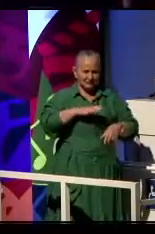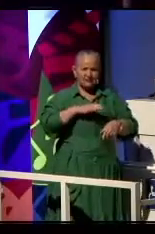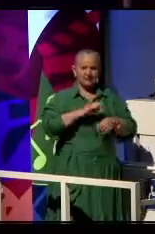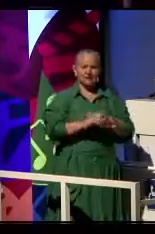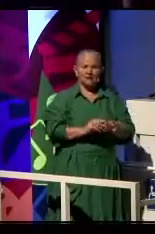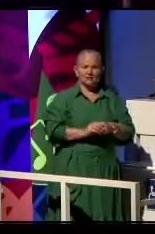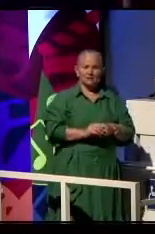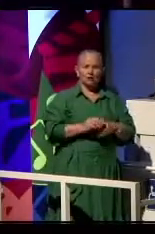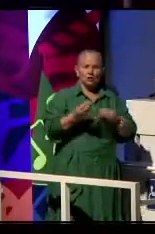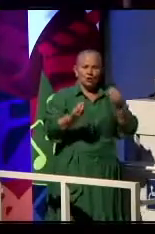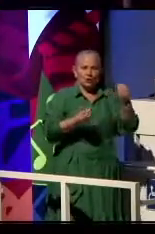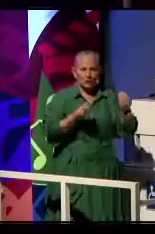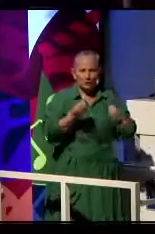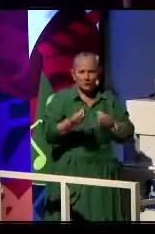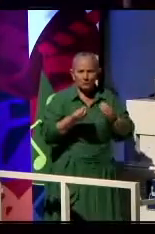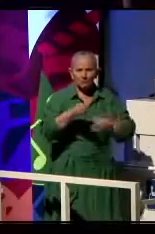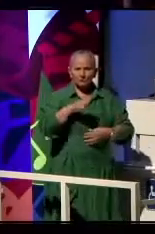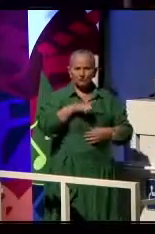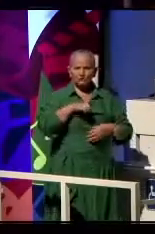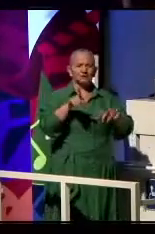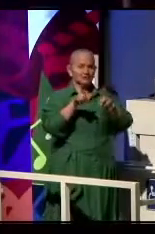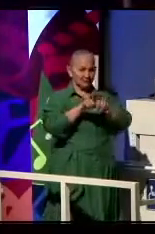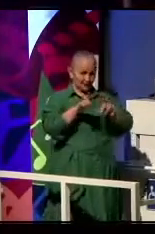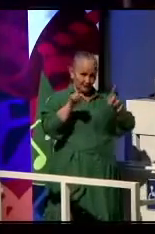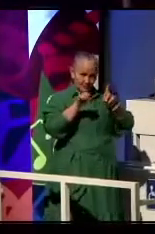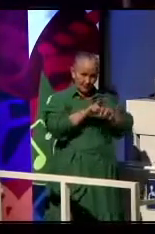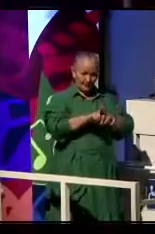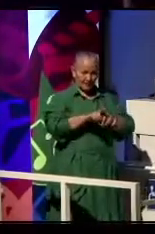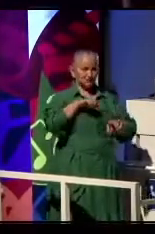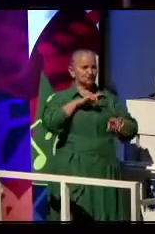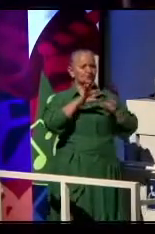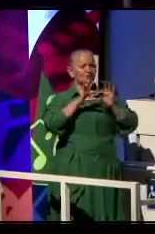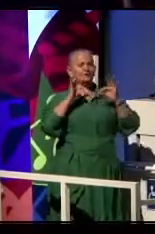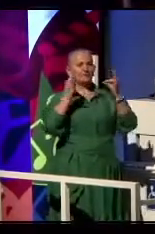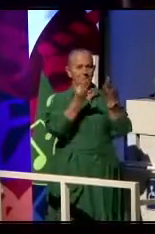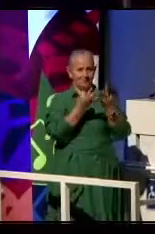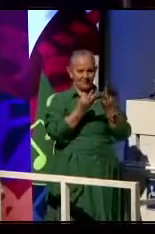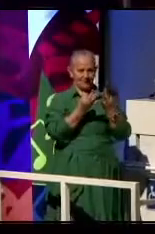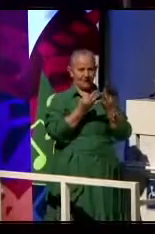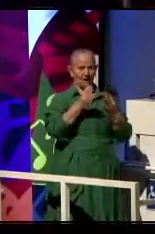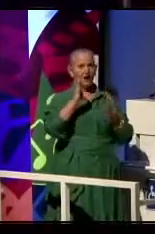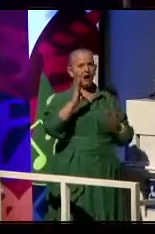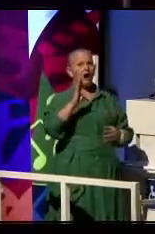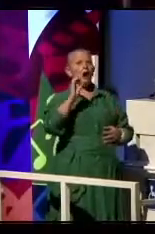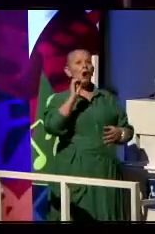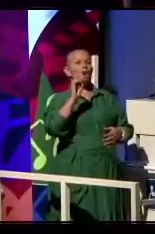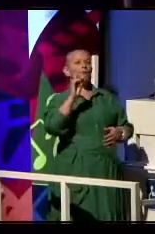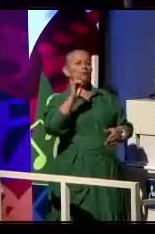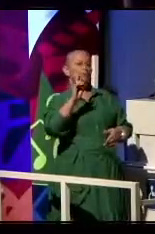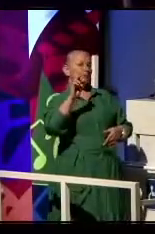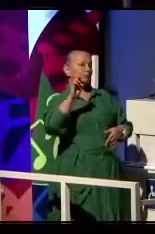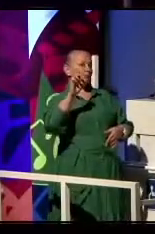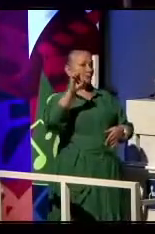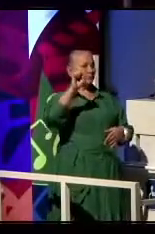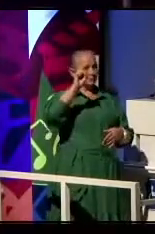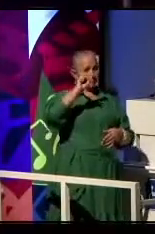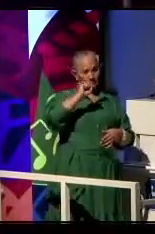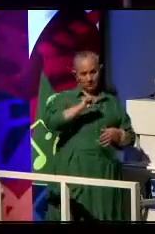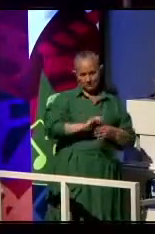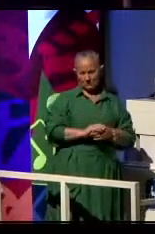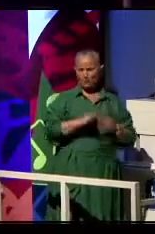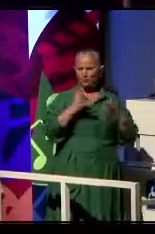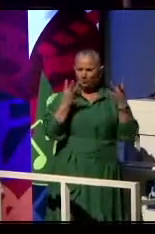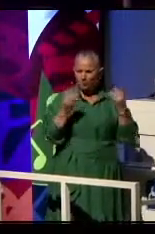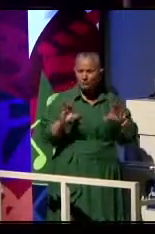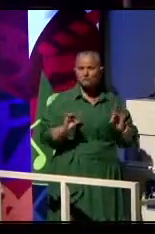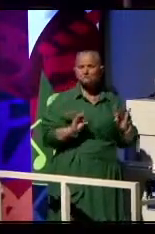nesse mesmo edifício Levi, morava a família Borges. Mas ele veio para o edifício Levi por causa do Wagner Tiso, que o Wagner Tiso também do